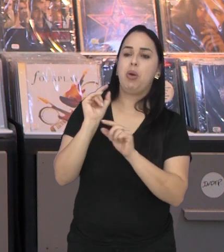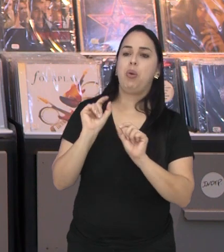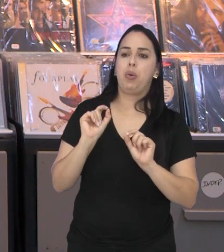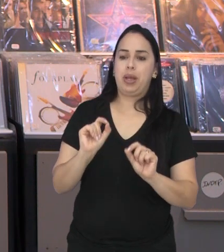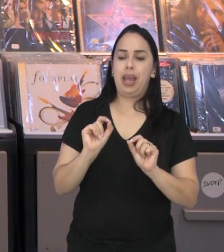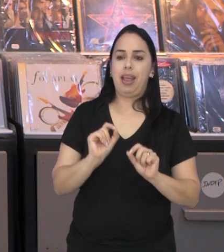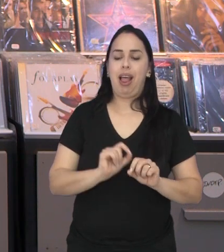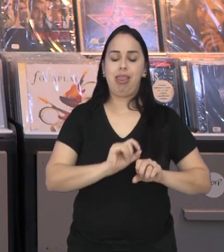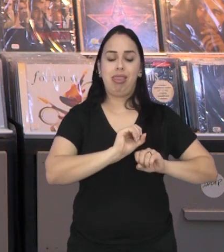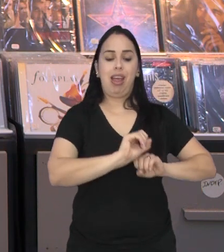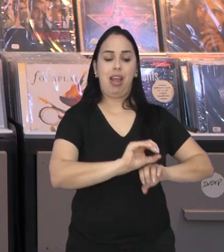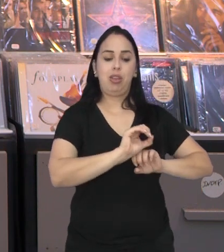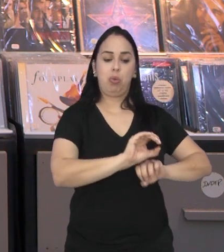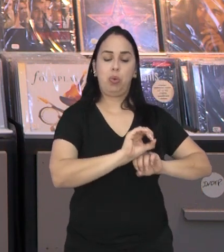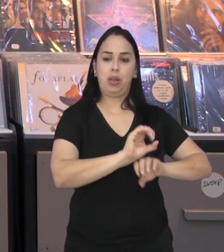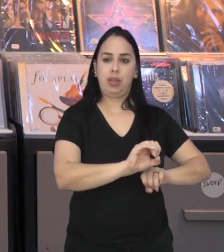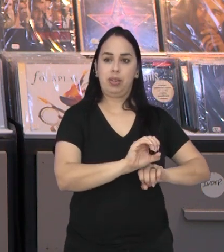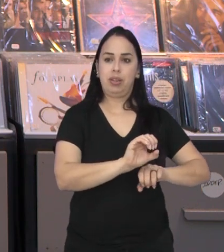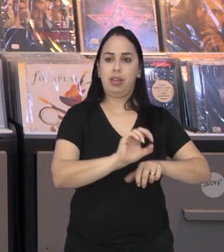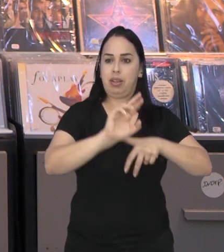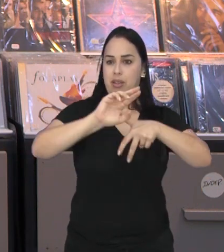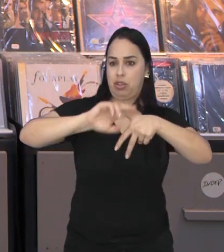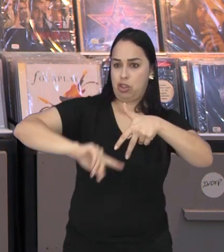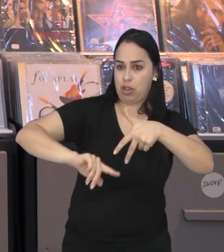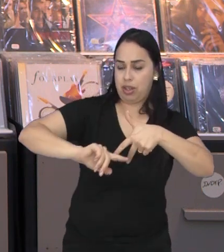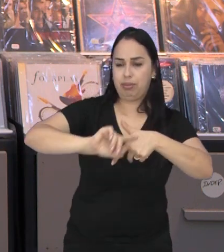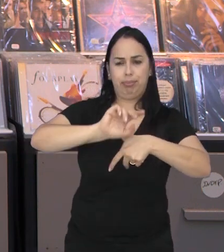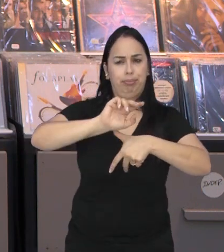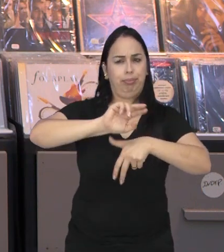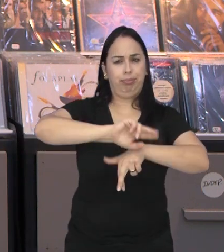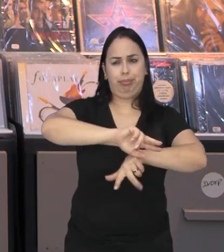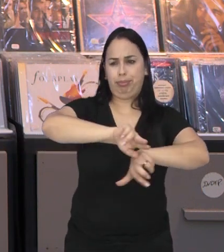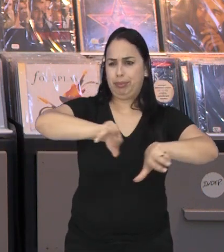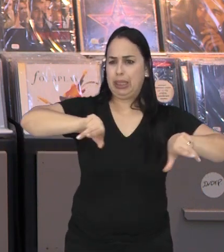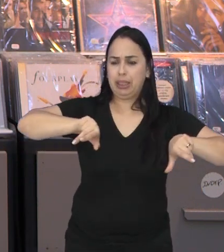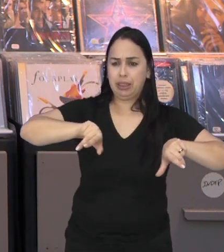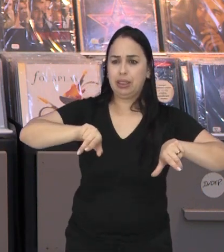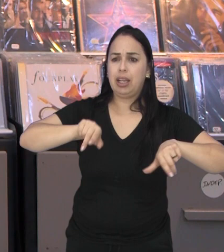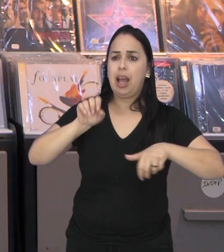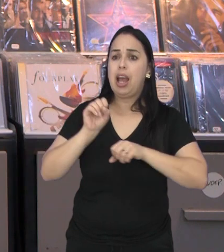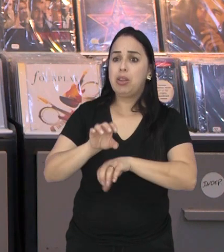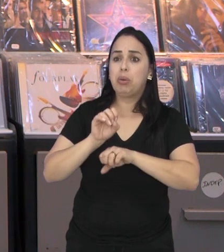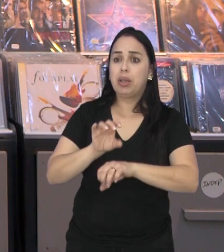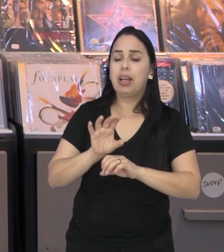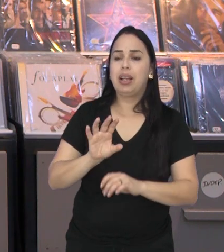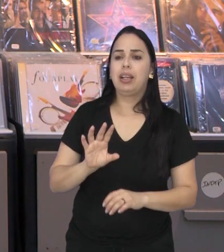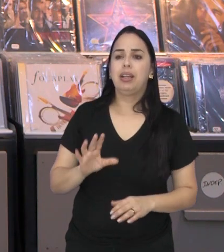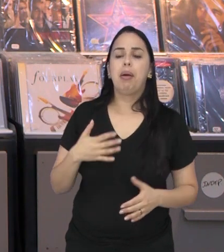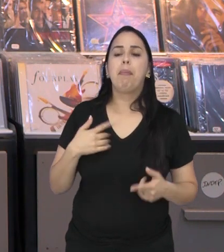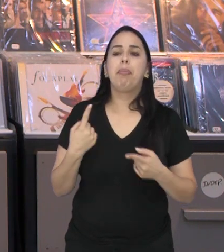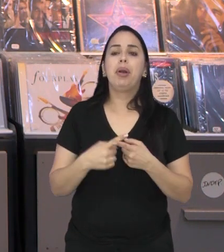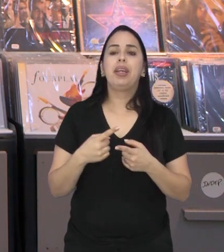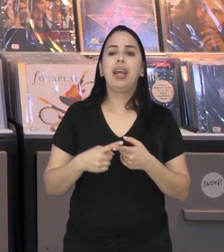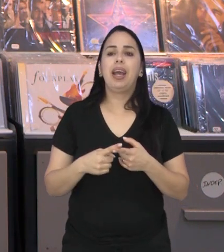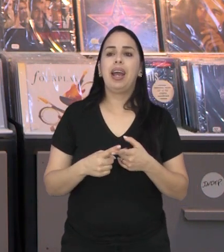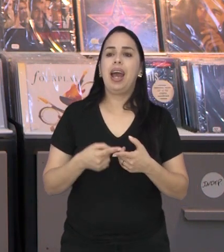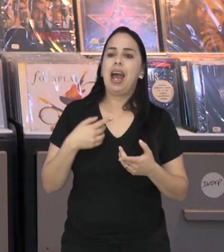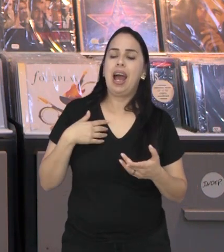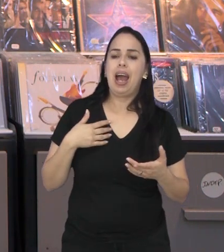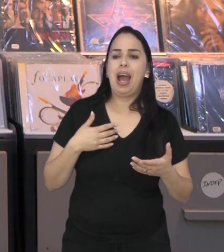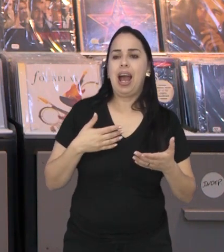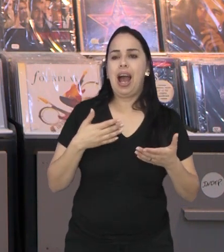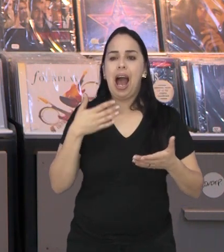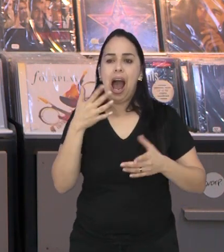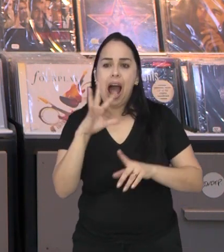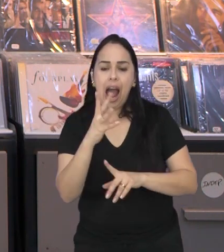é na educação e educação de gênero, educação, enfim, né? Porque a arte, ela chega em lugares que às vezes o